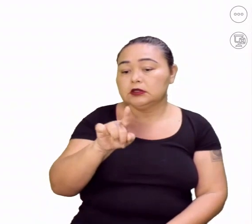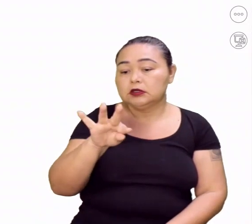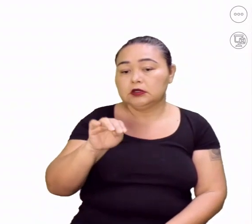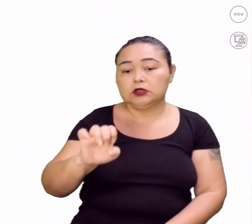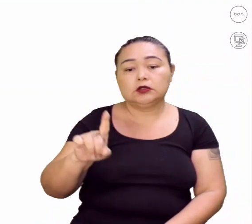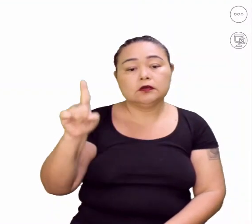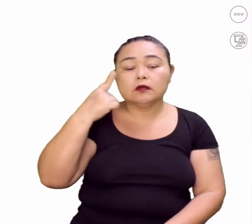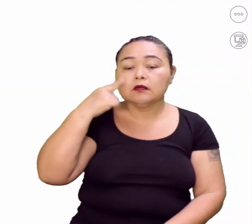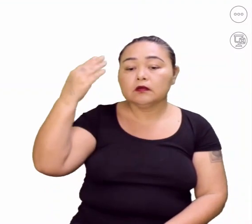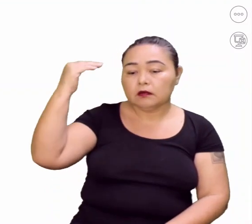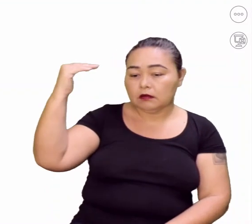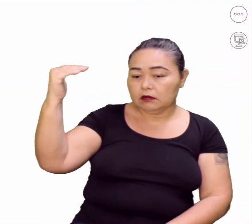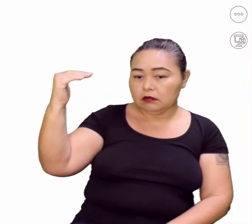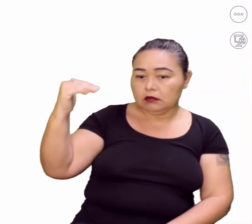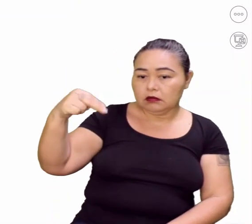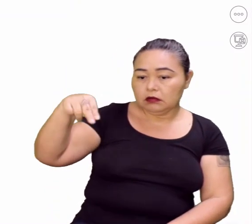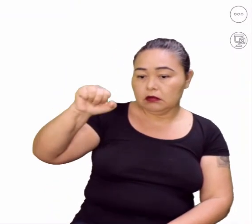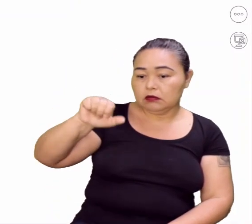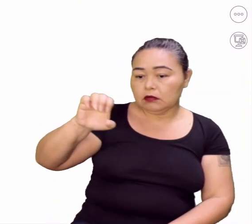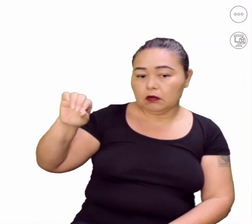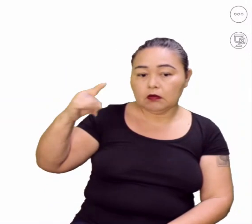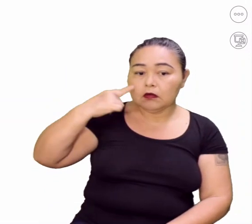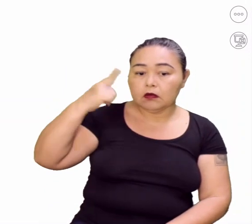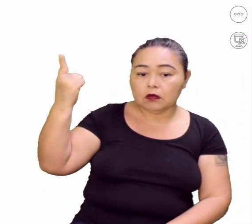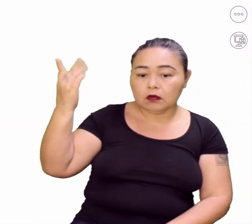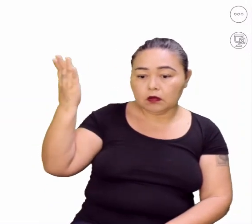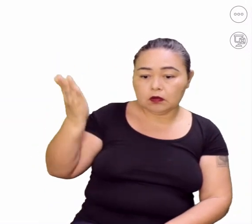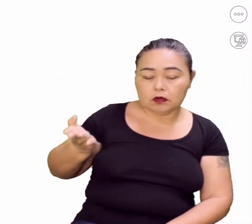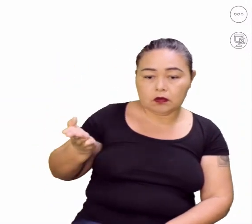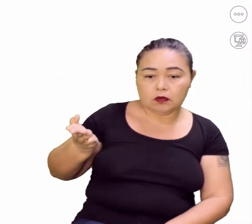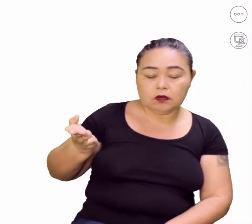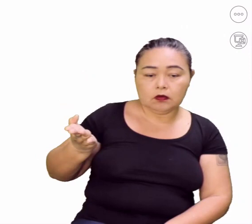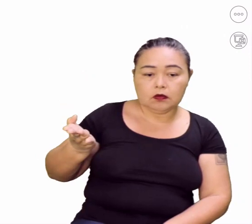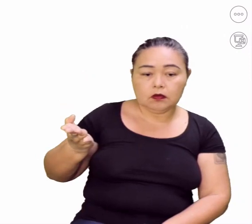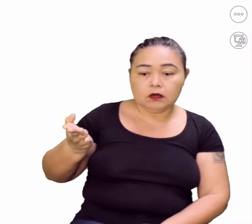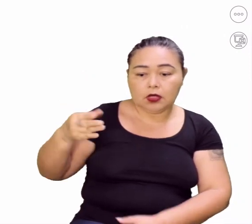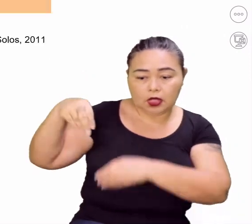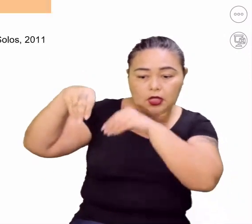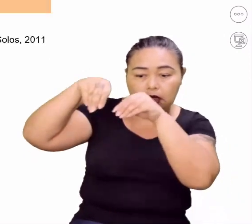Está aí o perfil do neossolo.